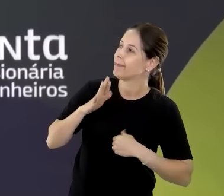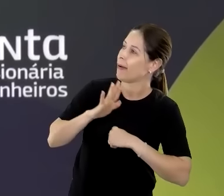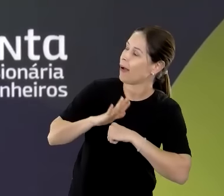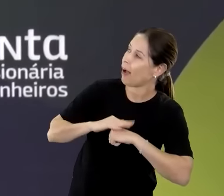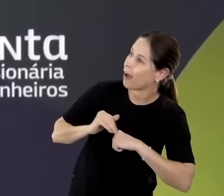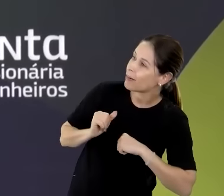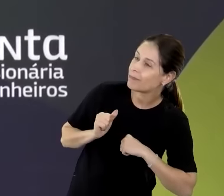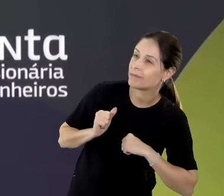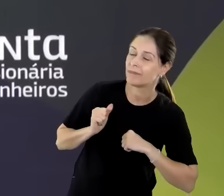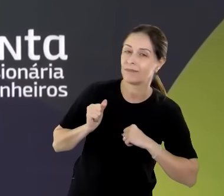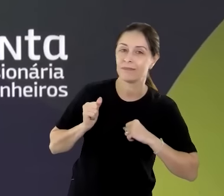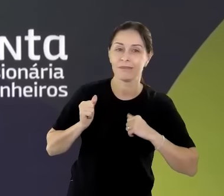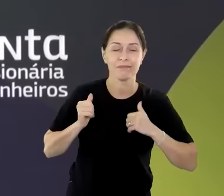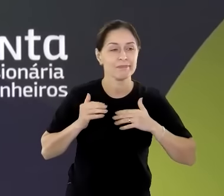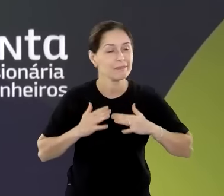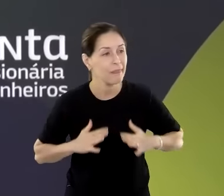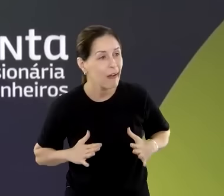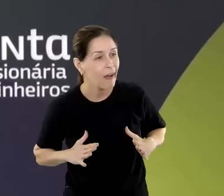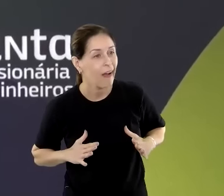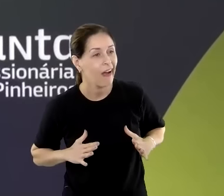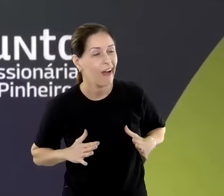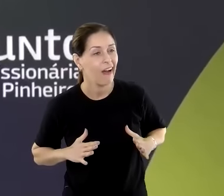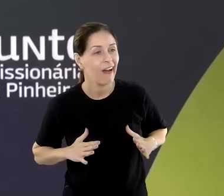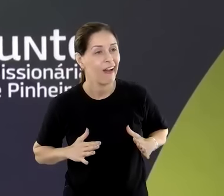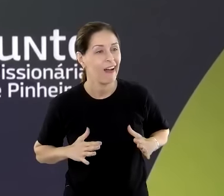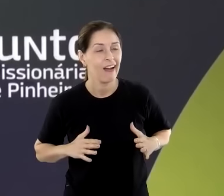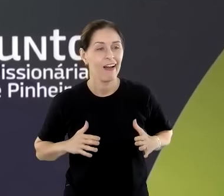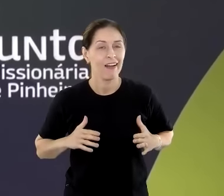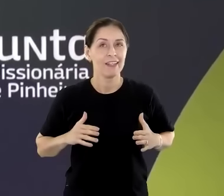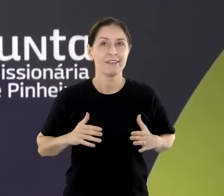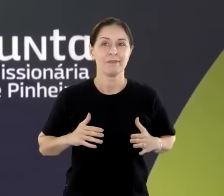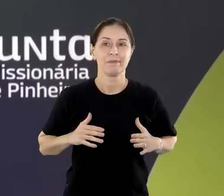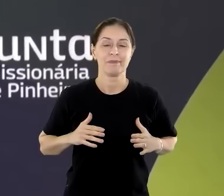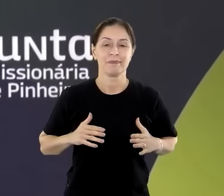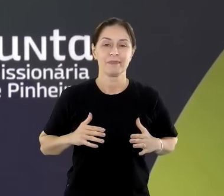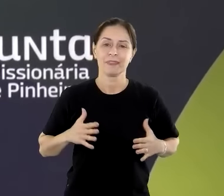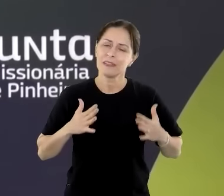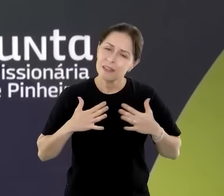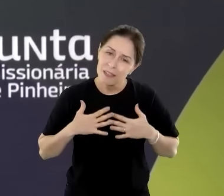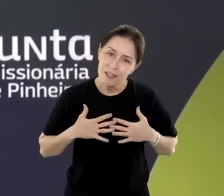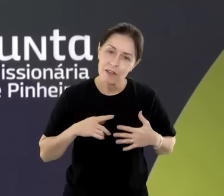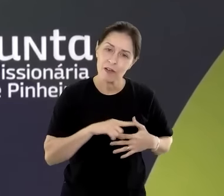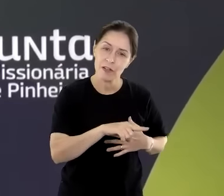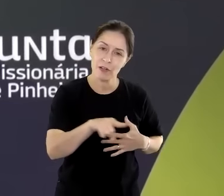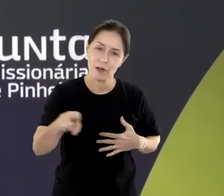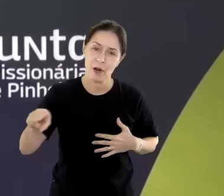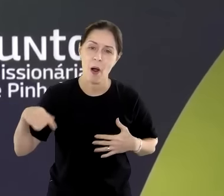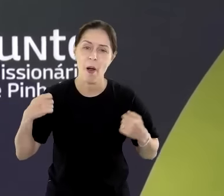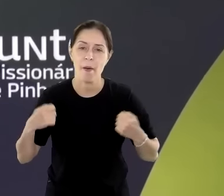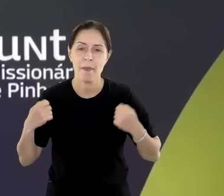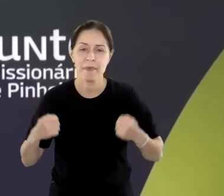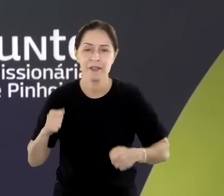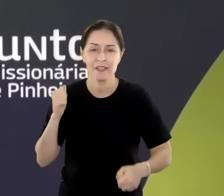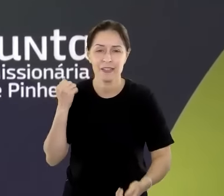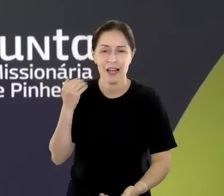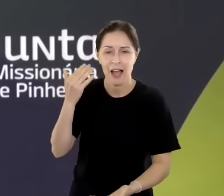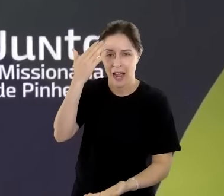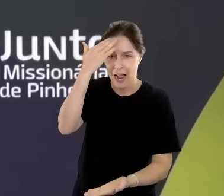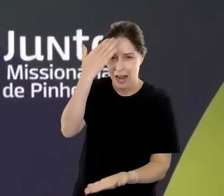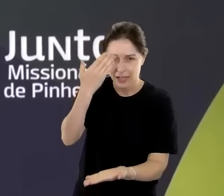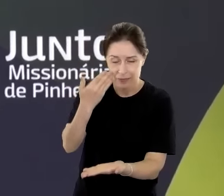solução. Então não se inquiete com respeito ao amanhã, seu amanhã está nas mãos de Deus.